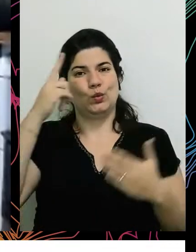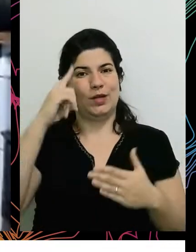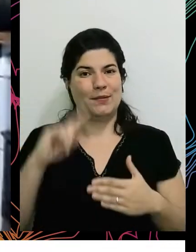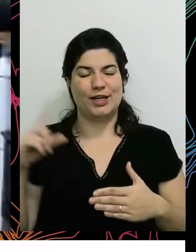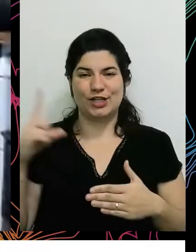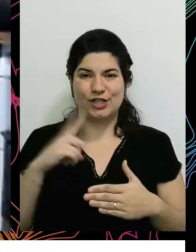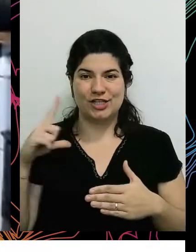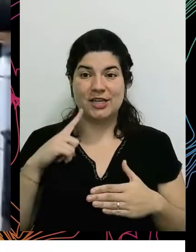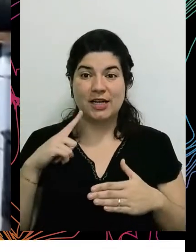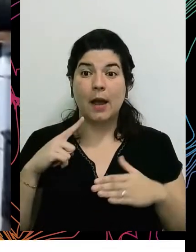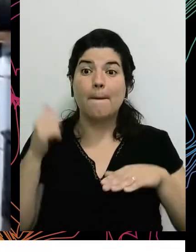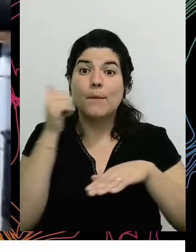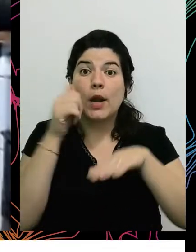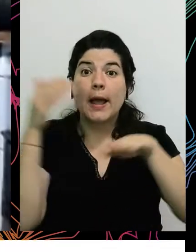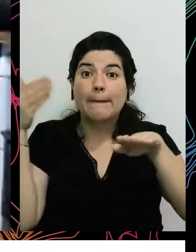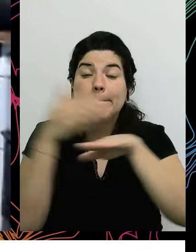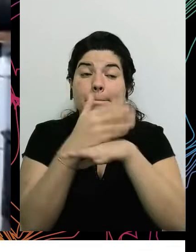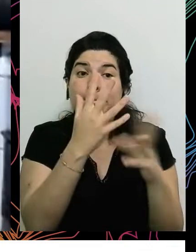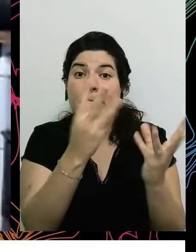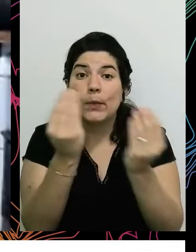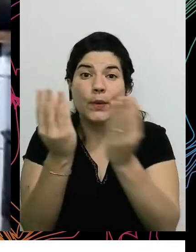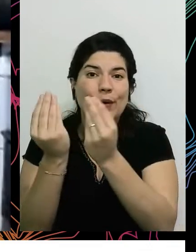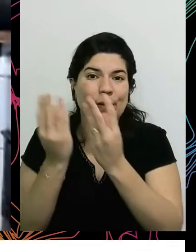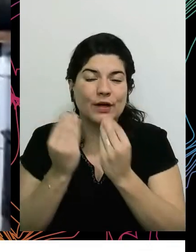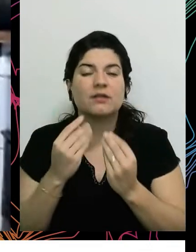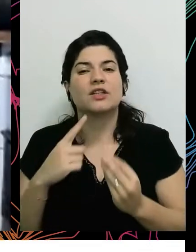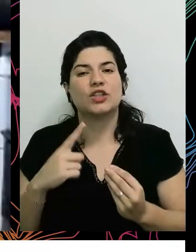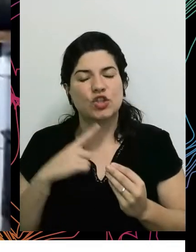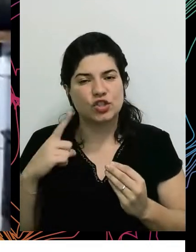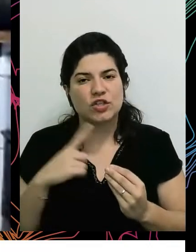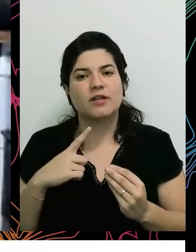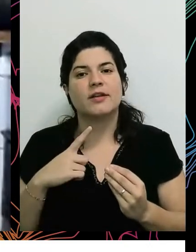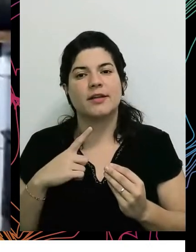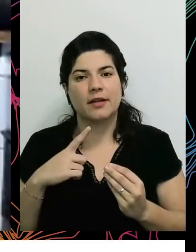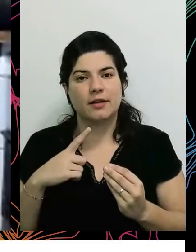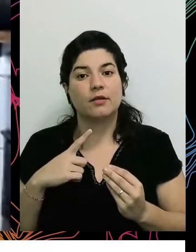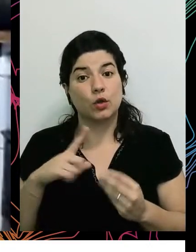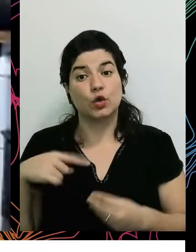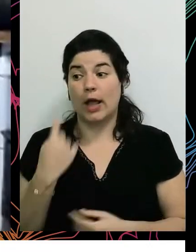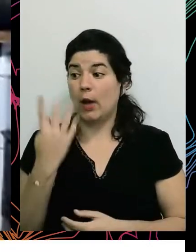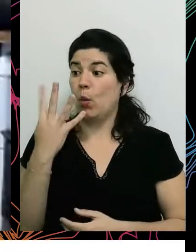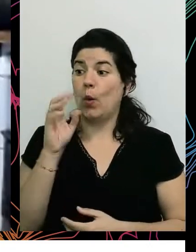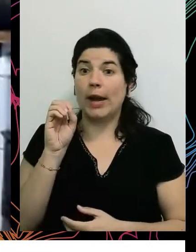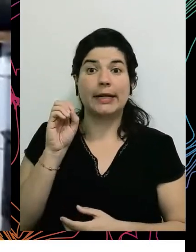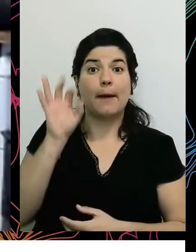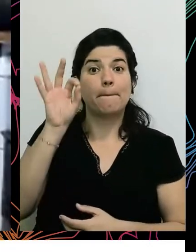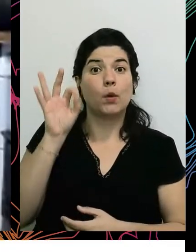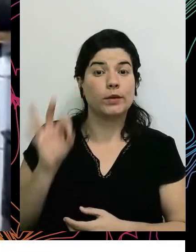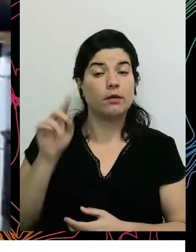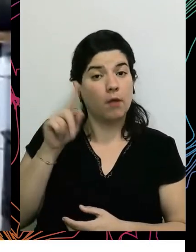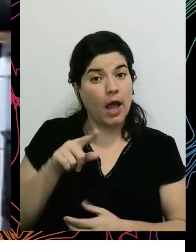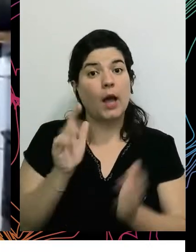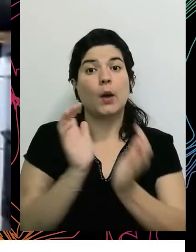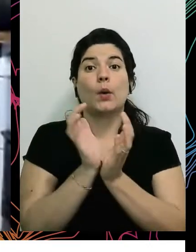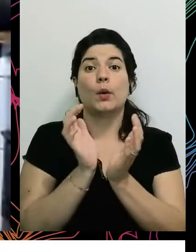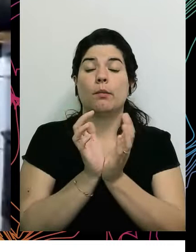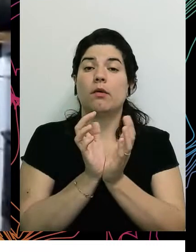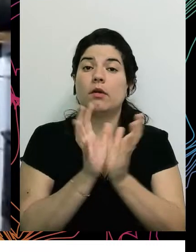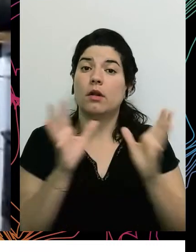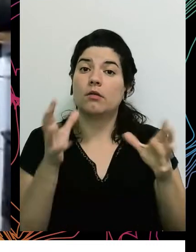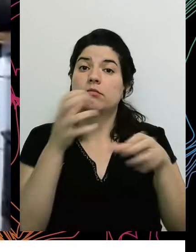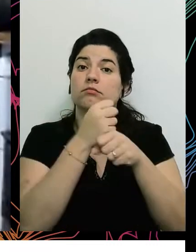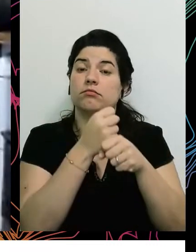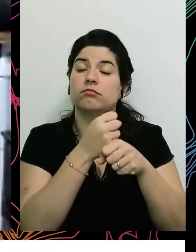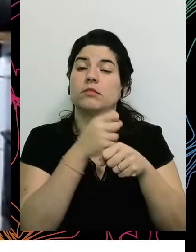que houvesse o ingresso de tantas mulheres. E nós éramos 40% da turma naquele ano, né, na segunda turma.